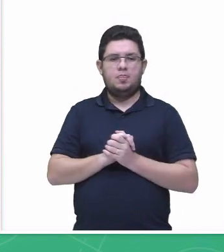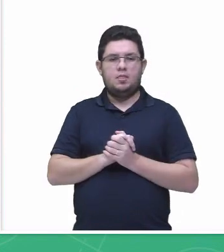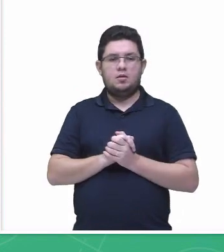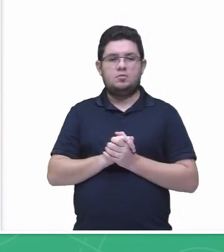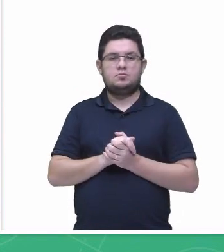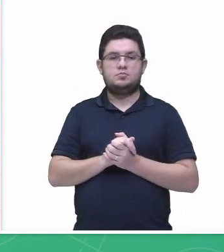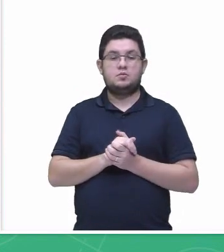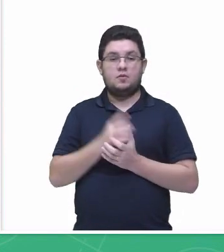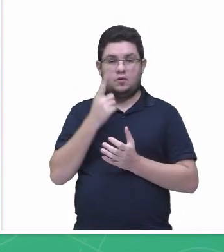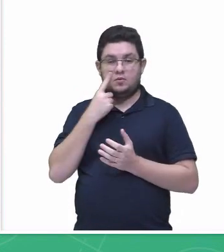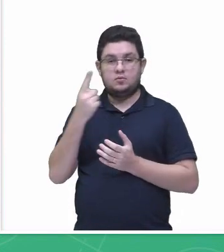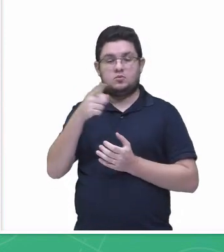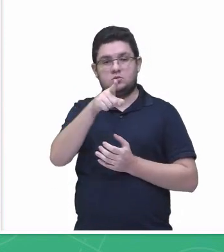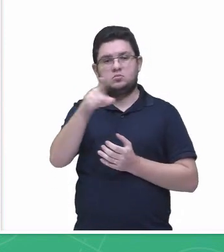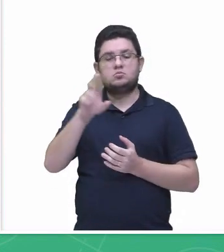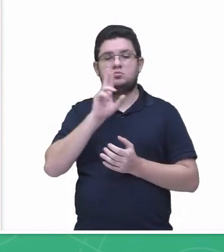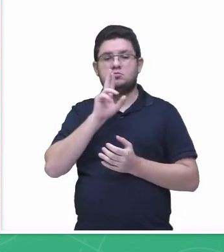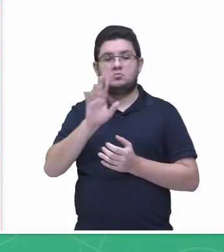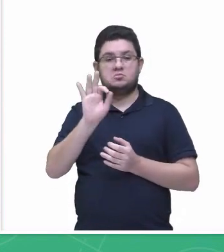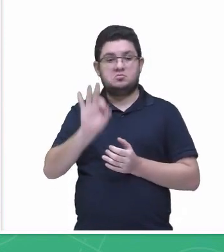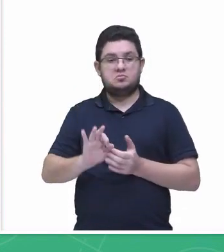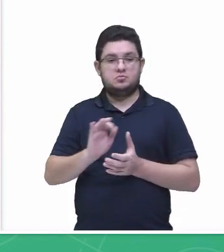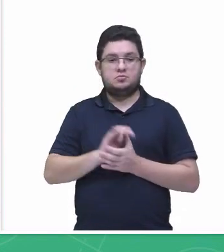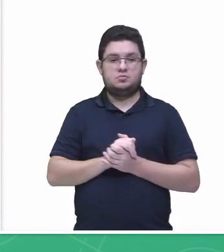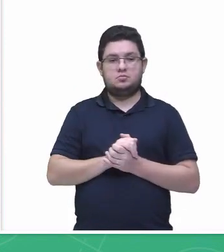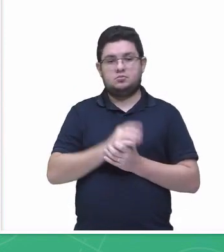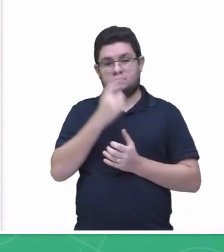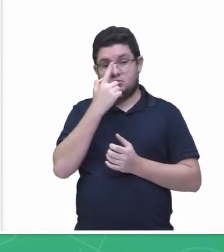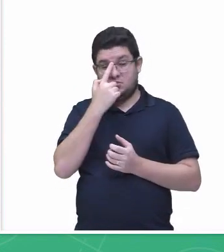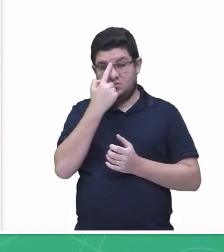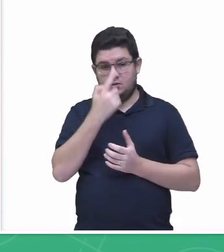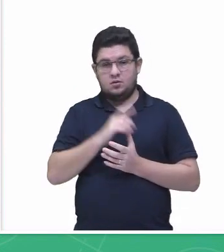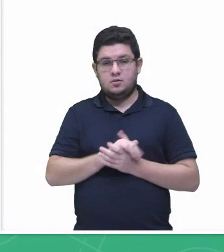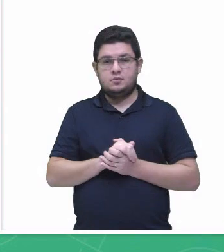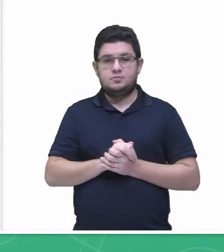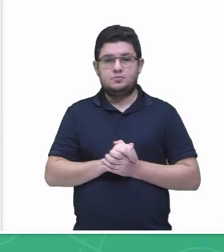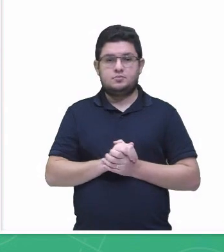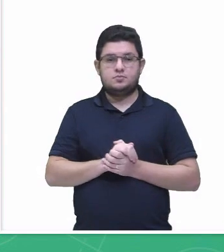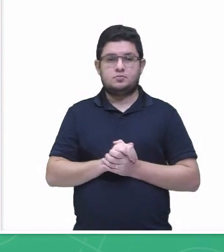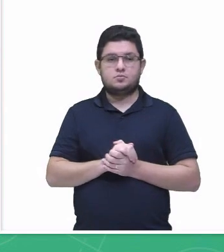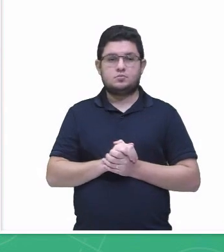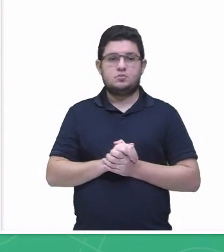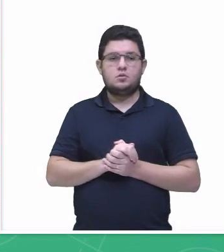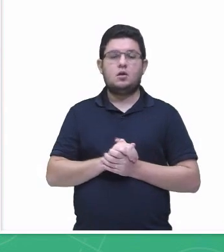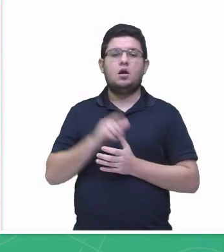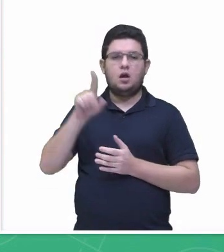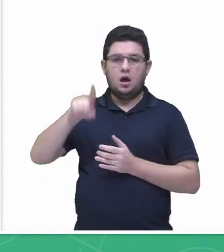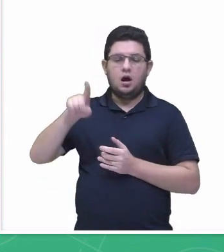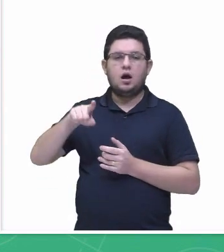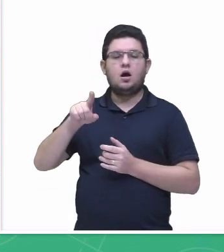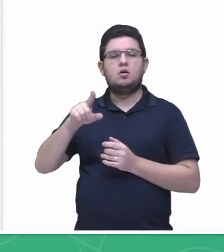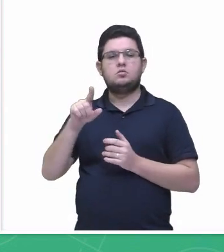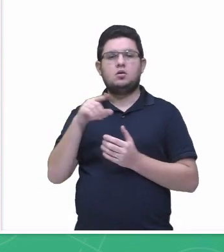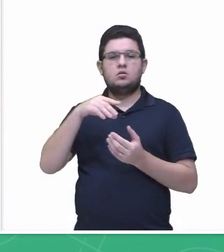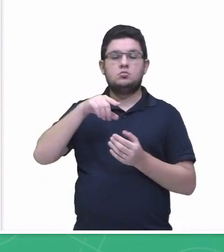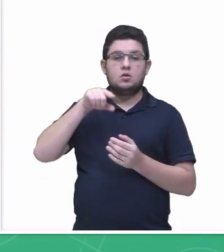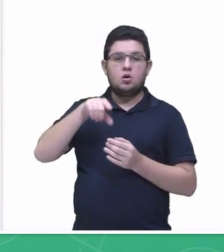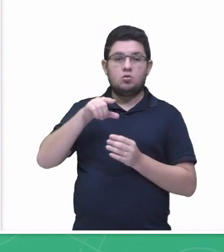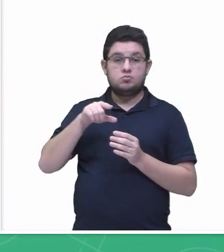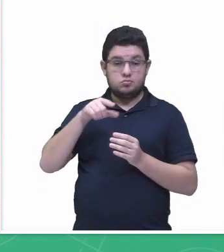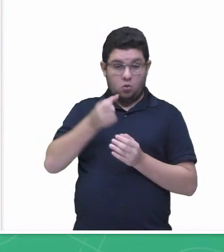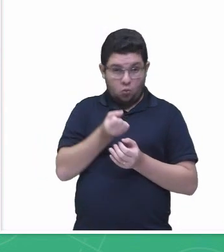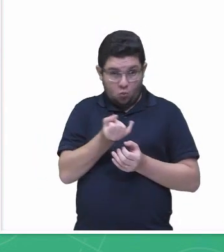já acertaram. Vamos para a participação de vocês. É concentração comum. Será que tem alguma participação,